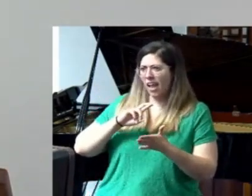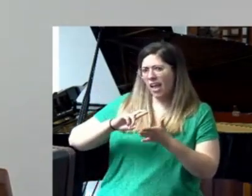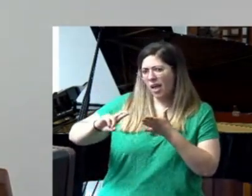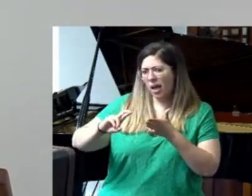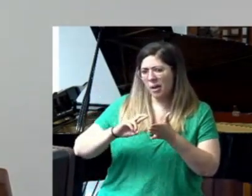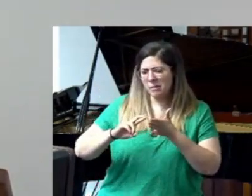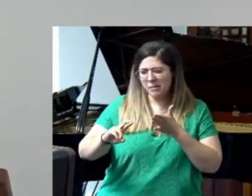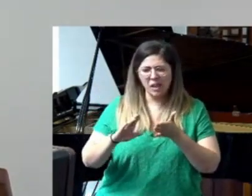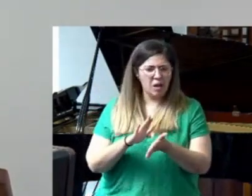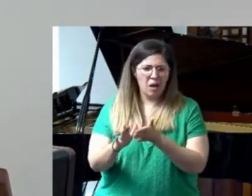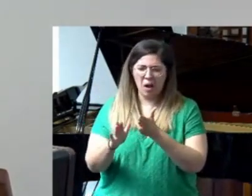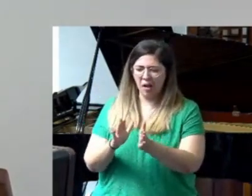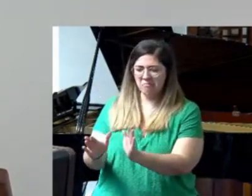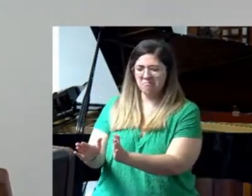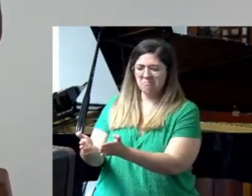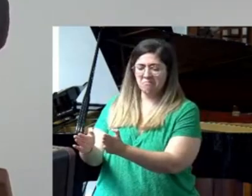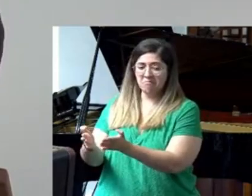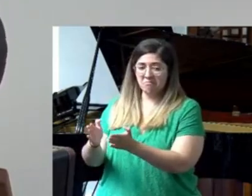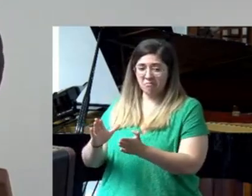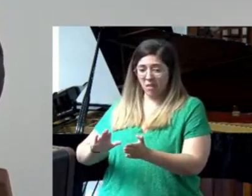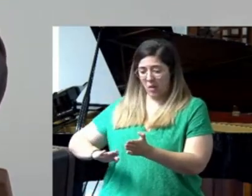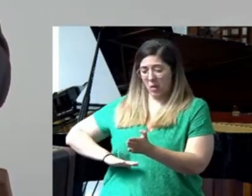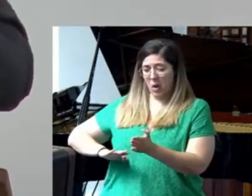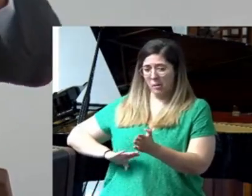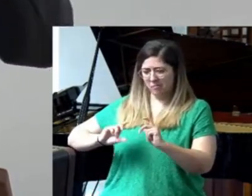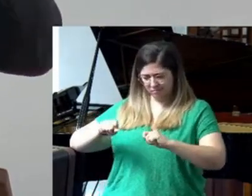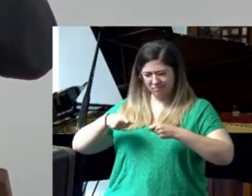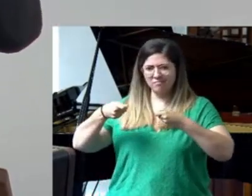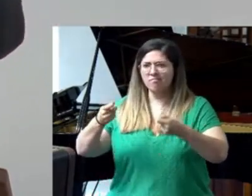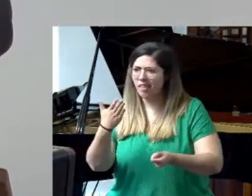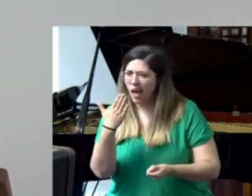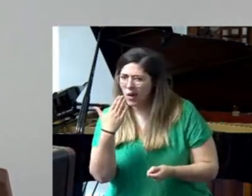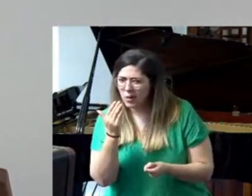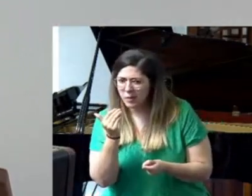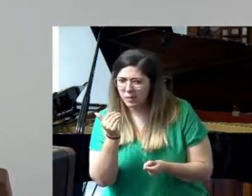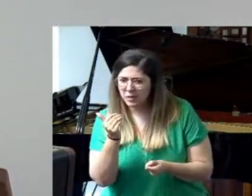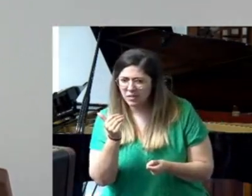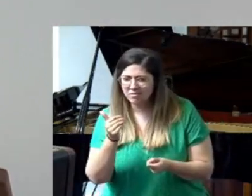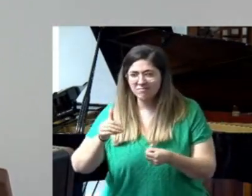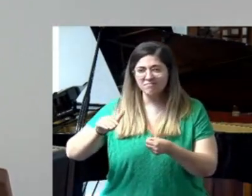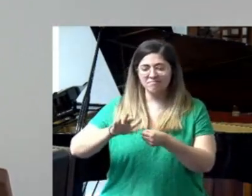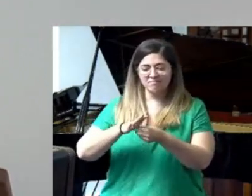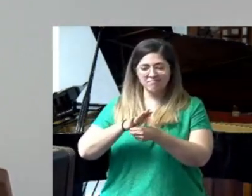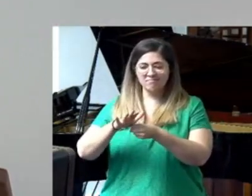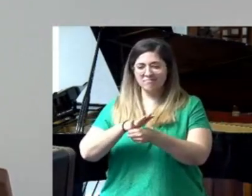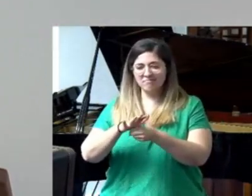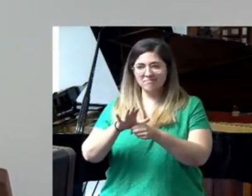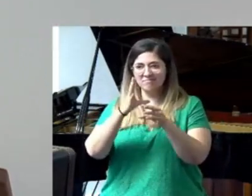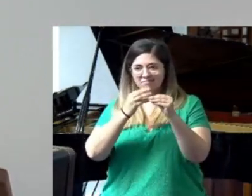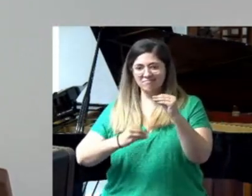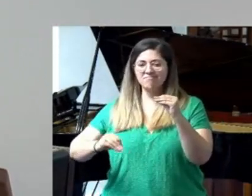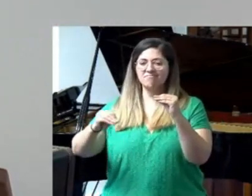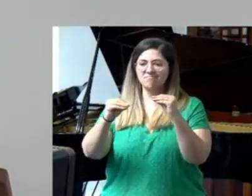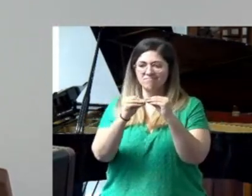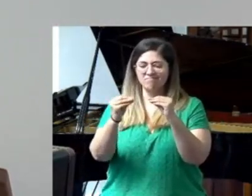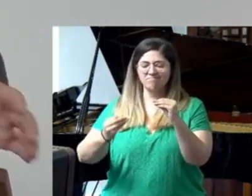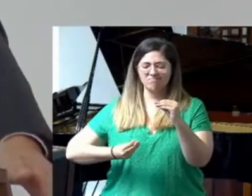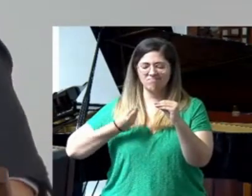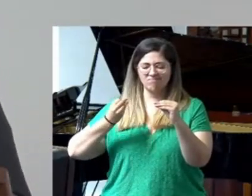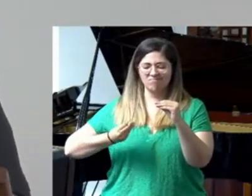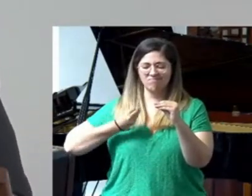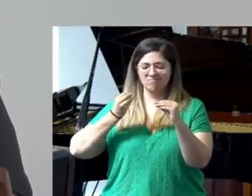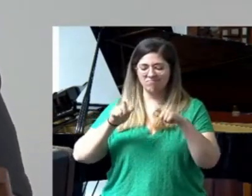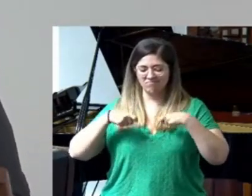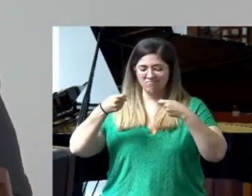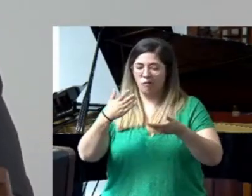uma pessoa em necessidade, com fome, ela vai se alimentar? E ali está uma das maneiras mais dignas do ser humano viver,